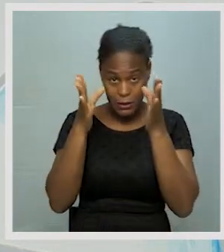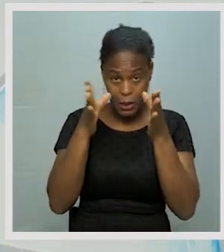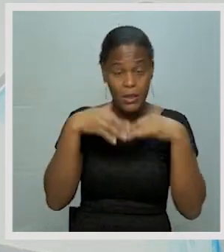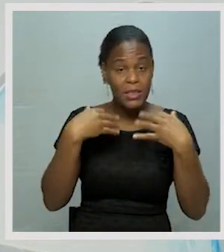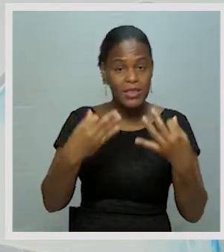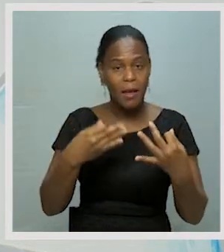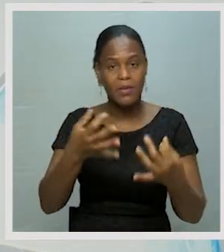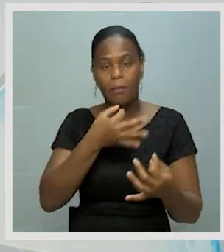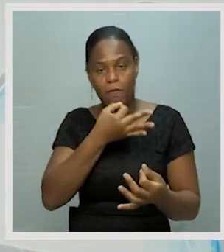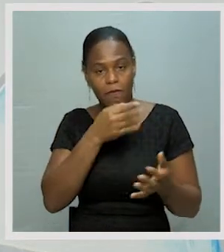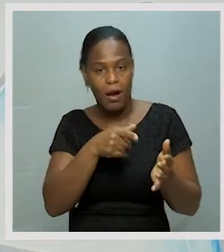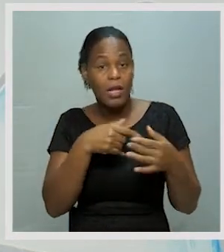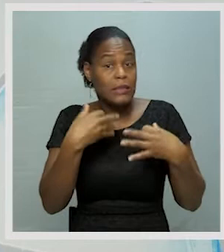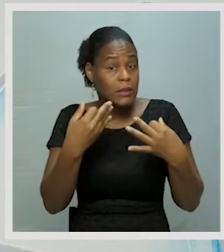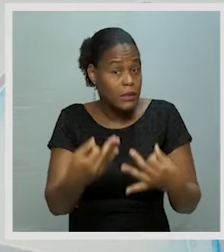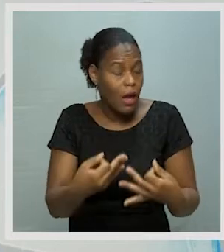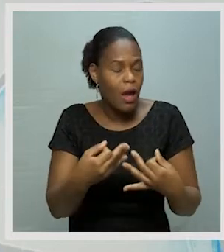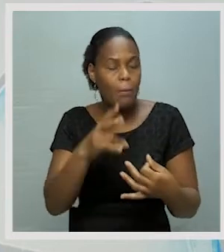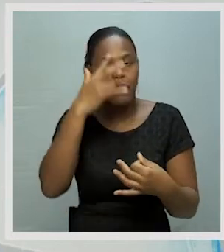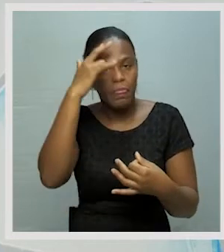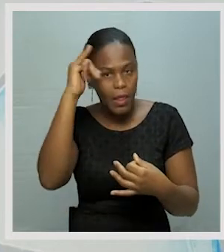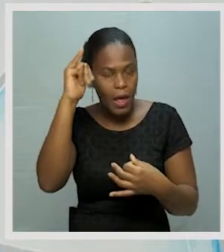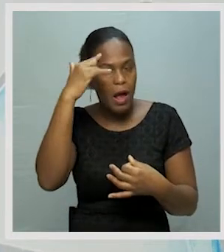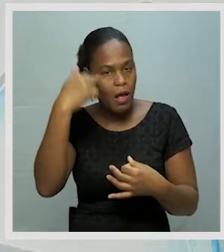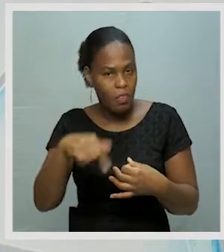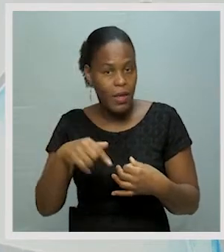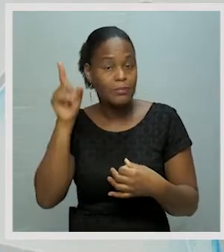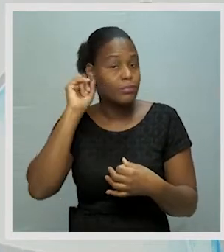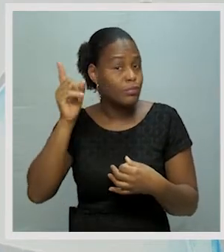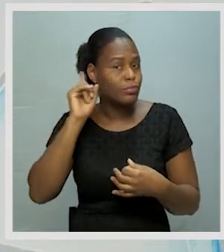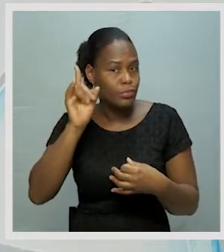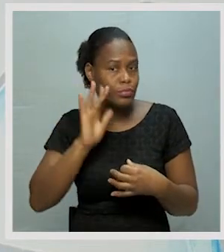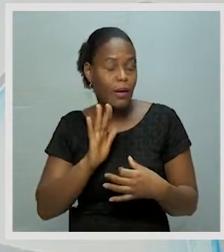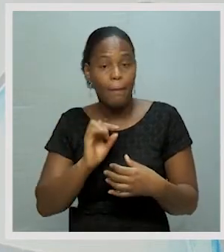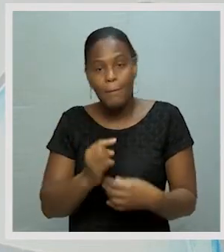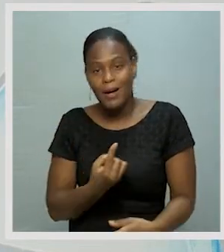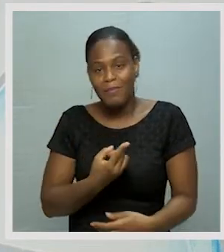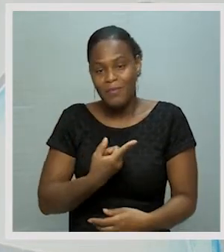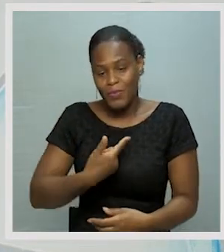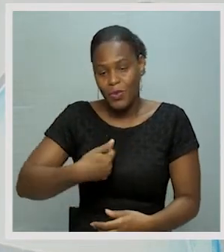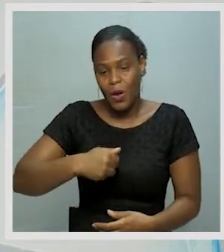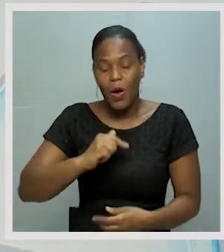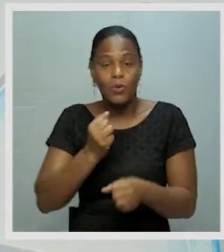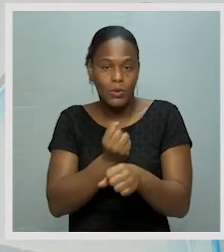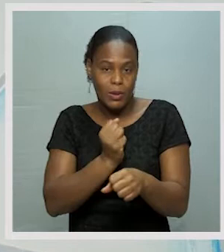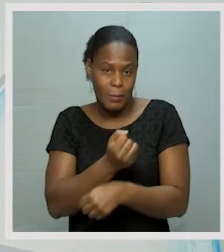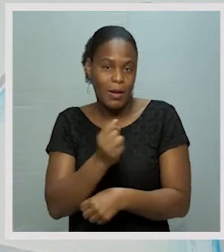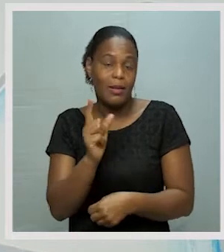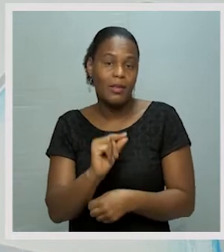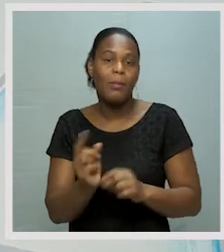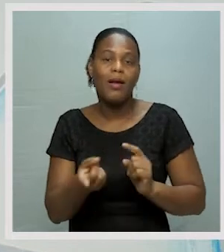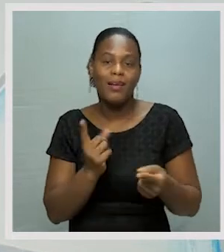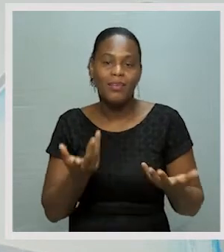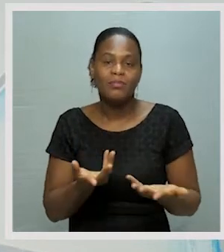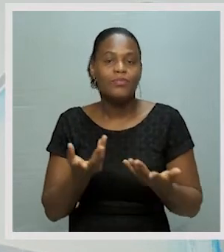sempre tendo em conta essas noções importantíssimas para os nossos trabalhos e que que